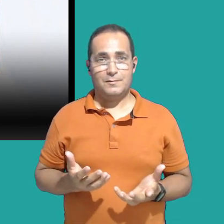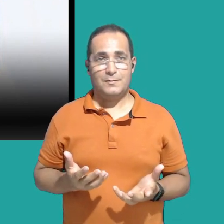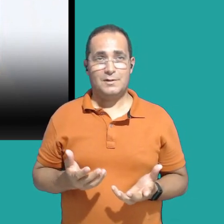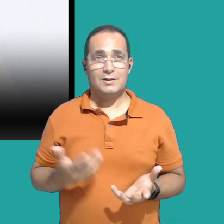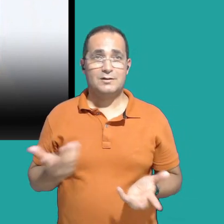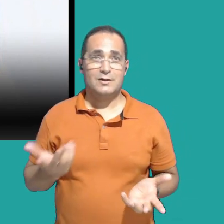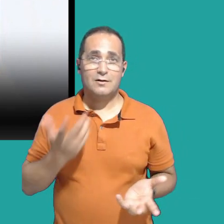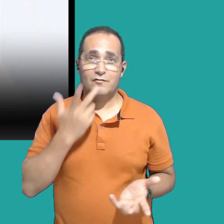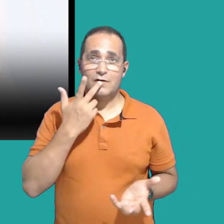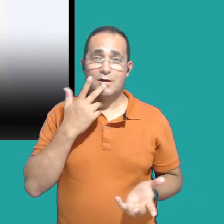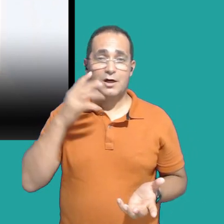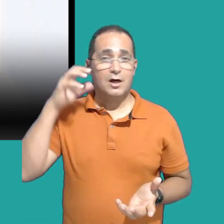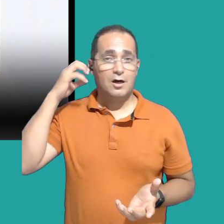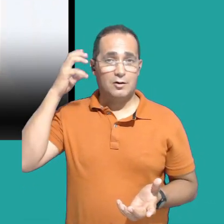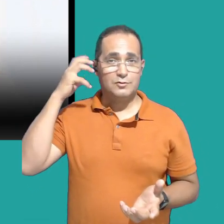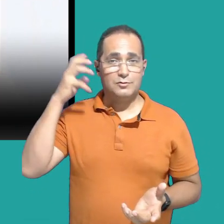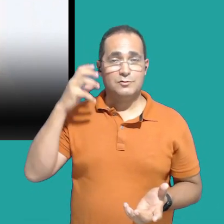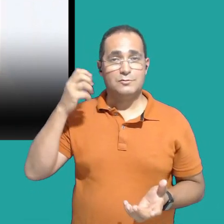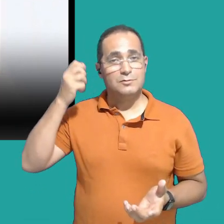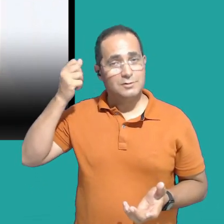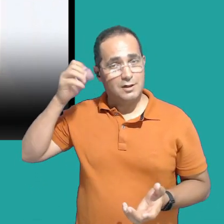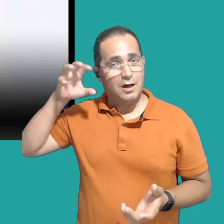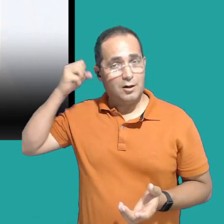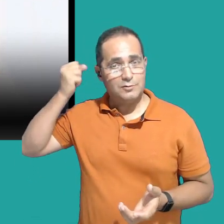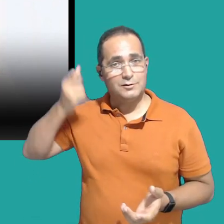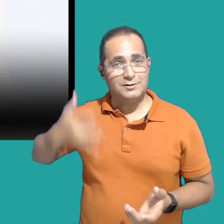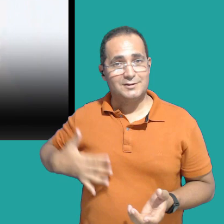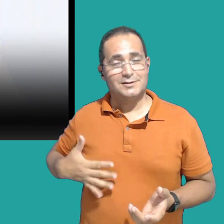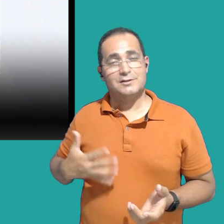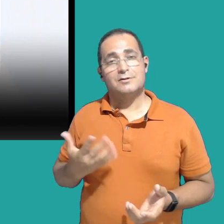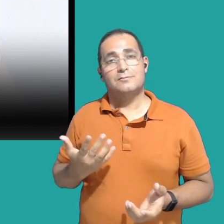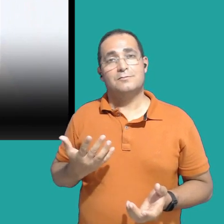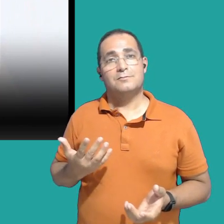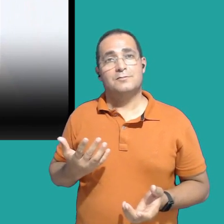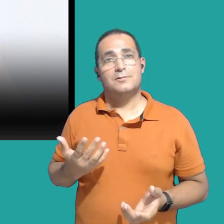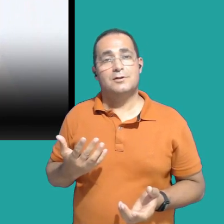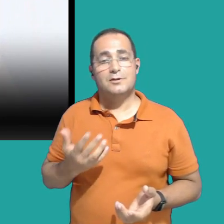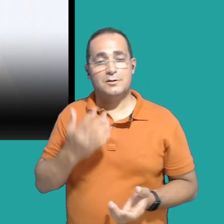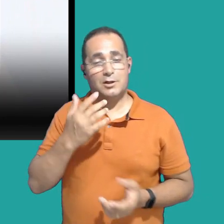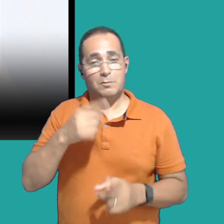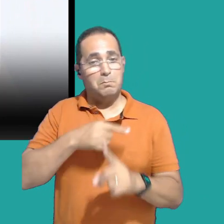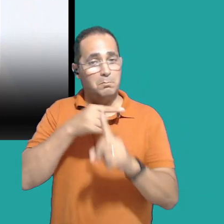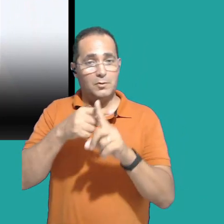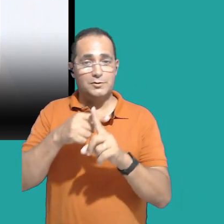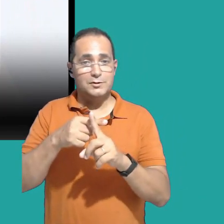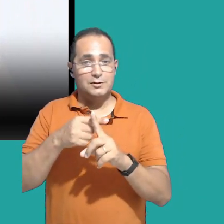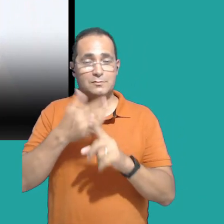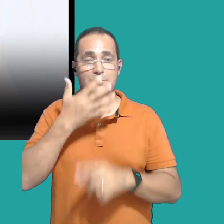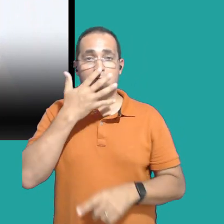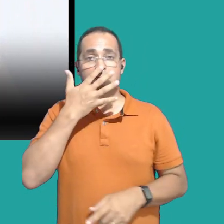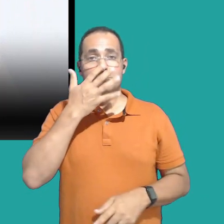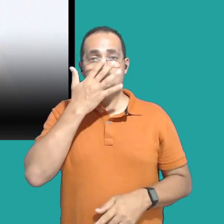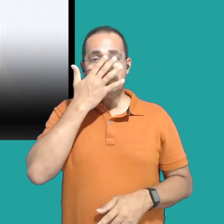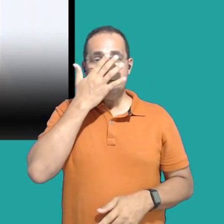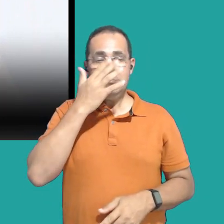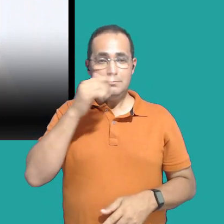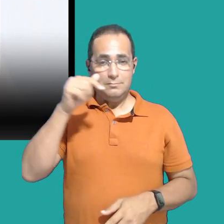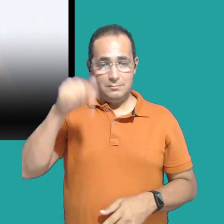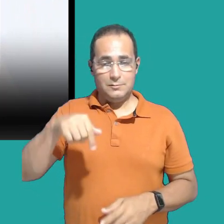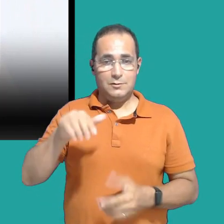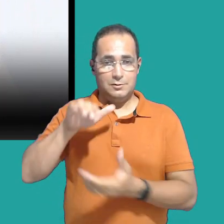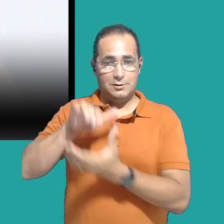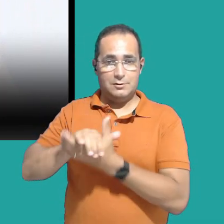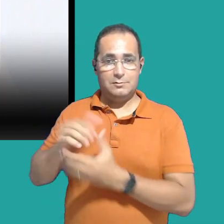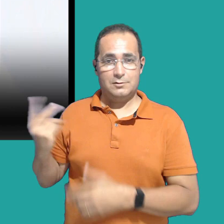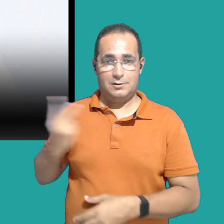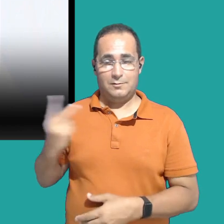para ti. Eu acho que não dá para não falar de audiodescrição, né? uma coisa que foi muito positiva,